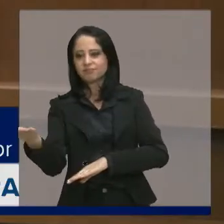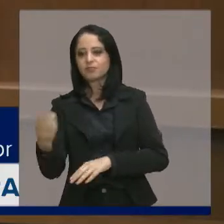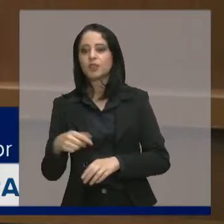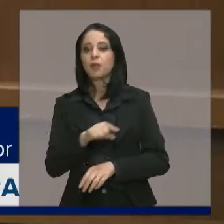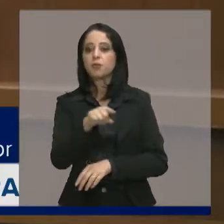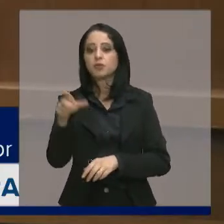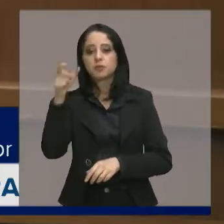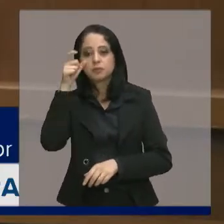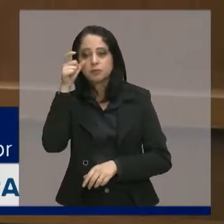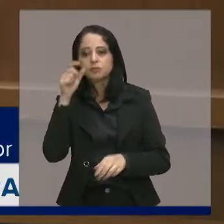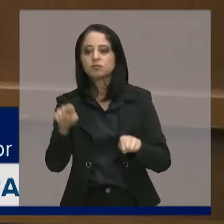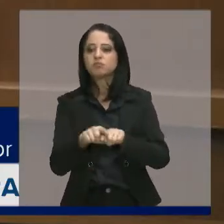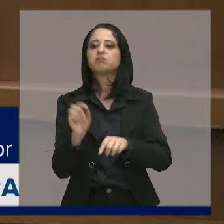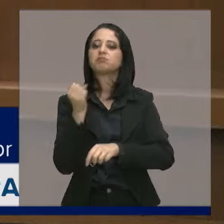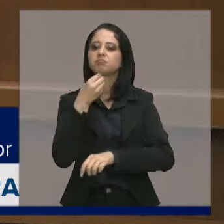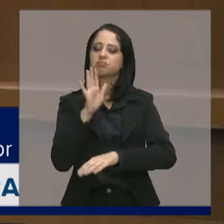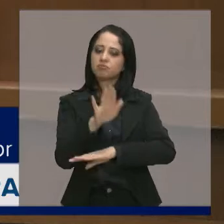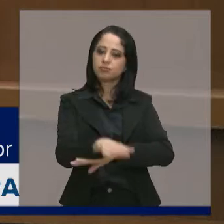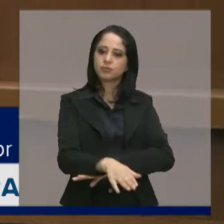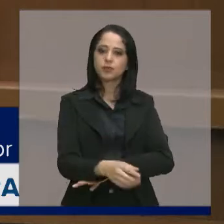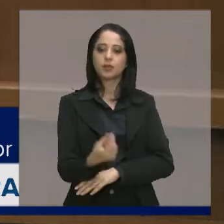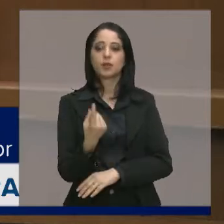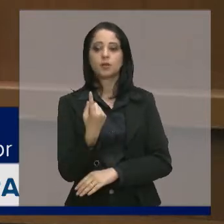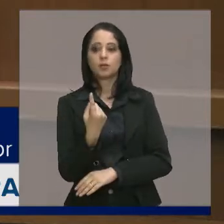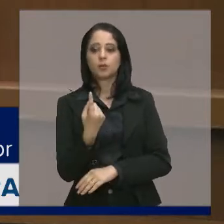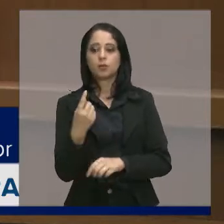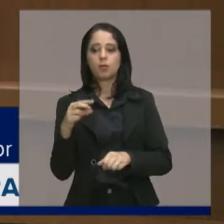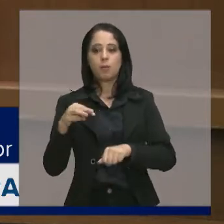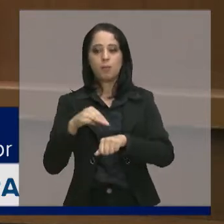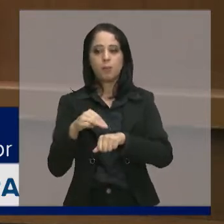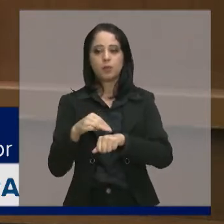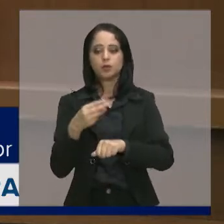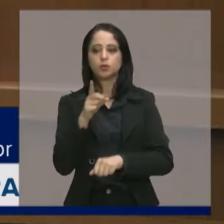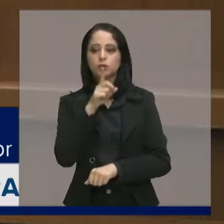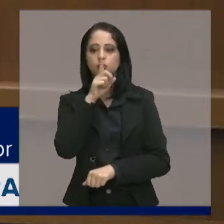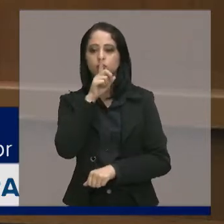telespectadores. O que me traz aqui é pedir 1 minuto de silêncio para a